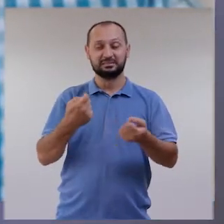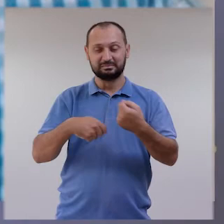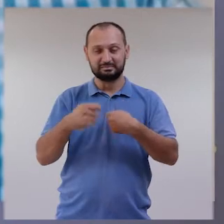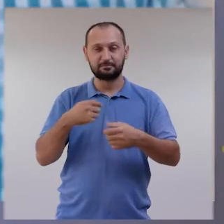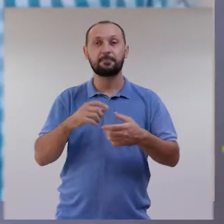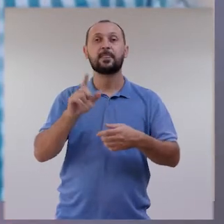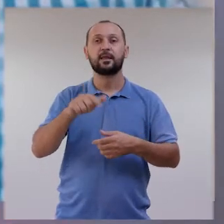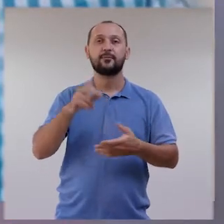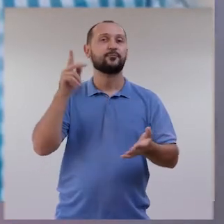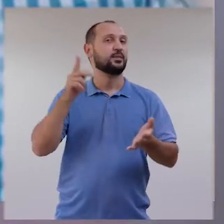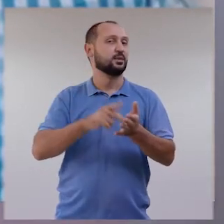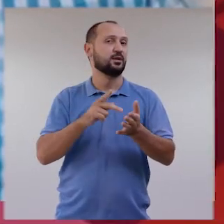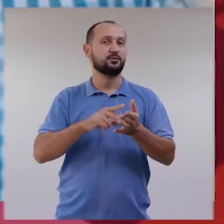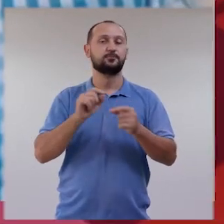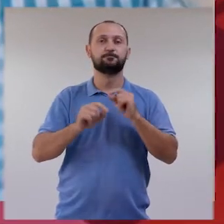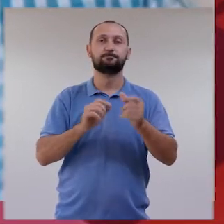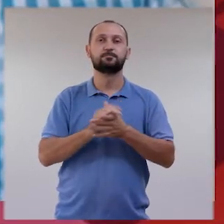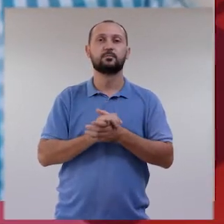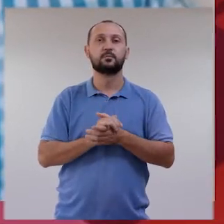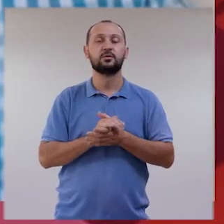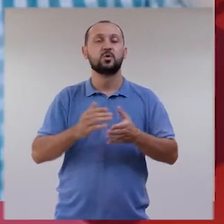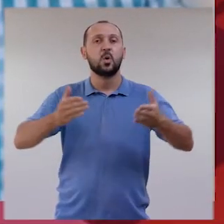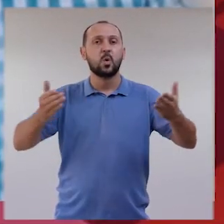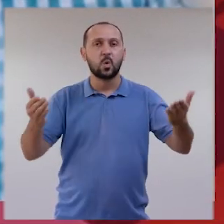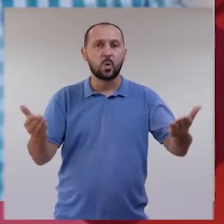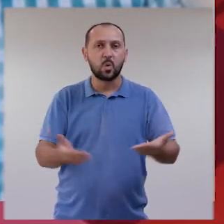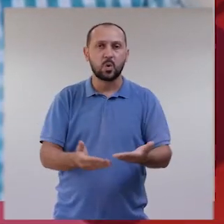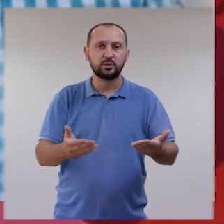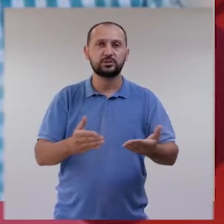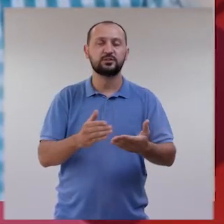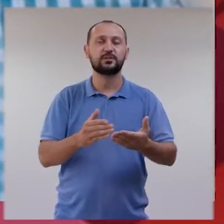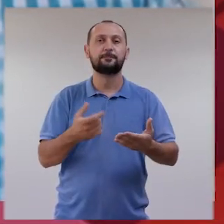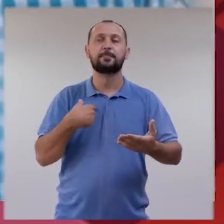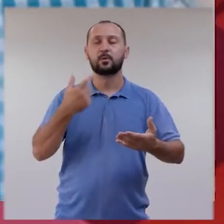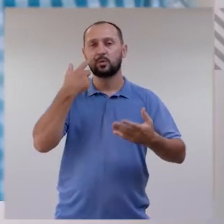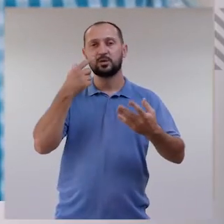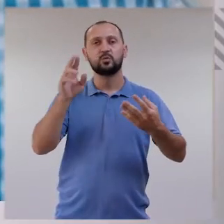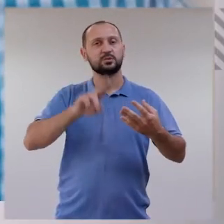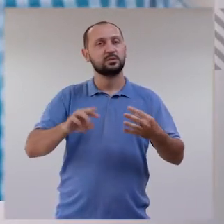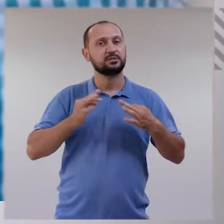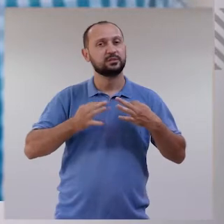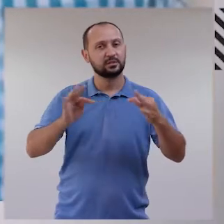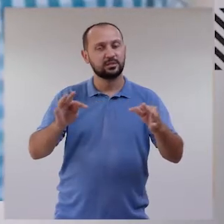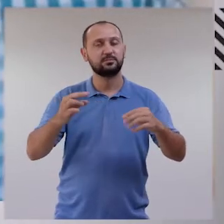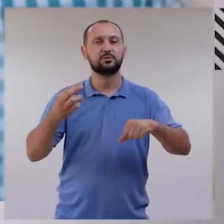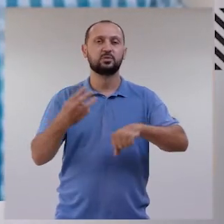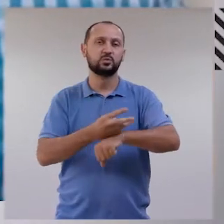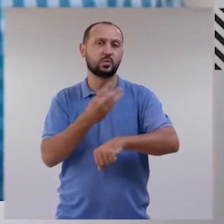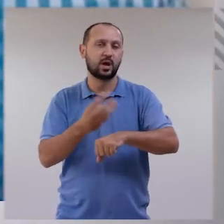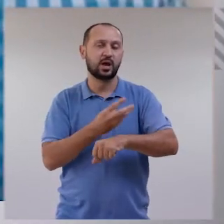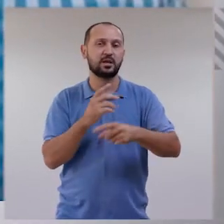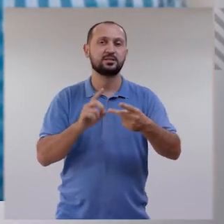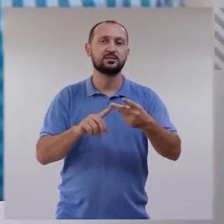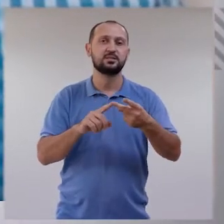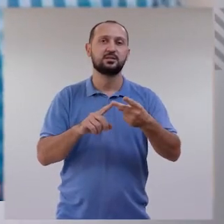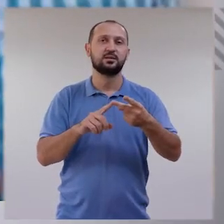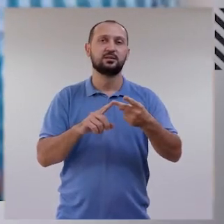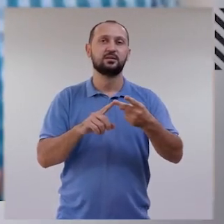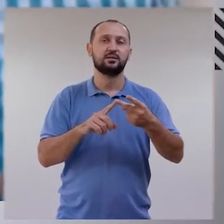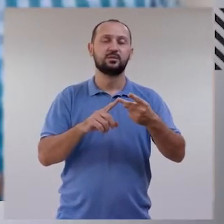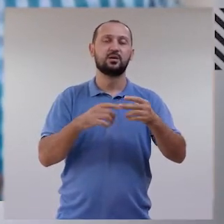burocrático. Realmente, é um momento burocrático, né? Mas hoje, com essas tecnologias de